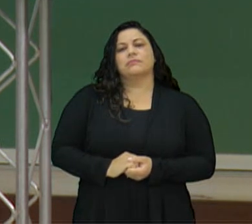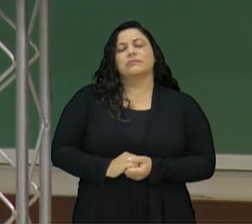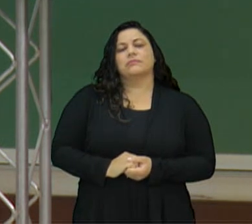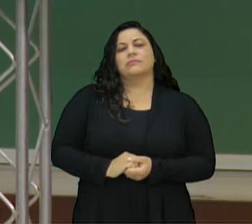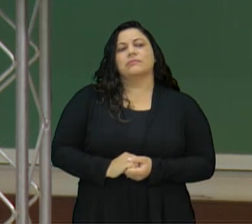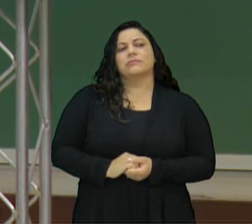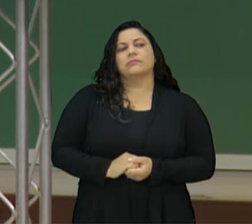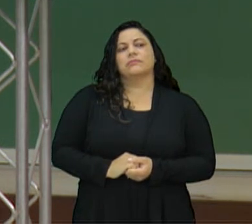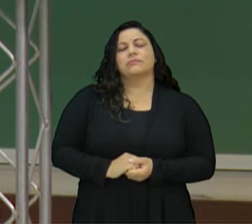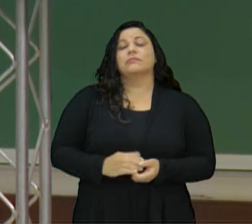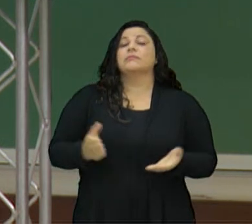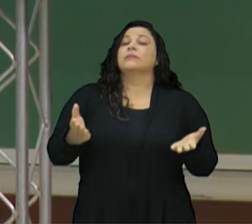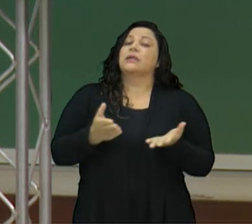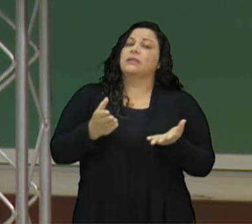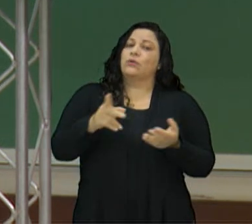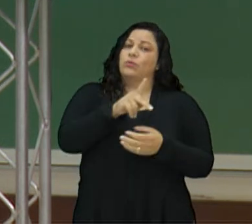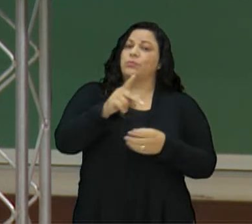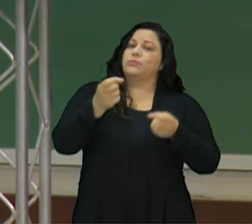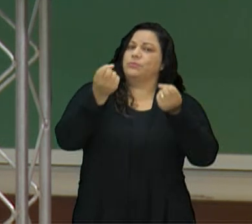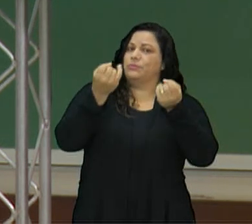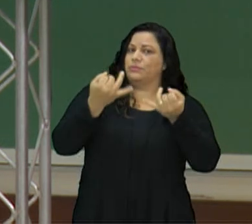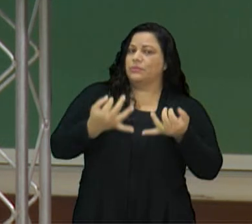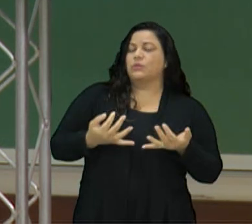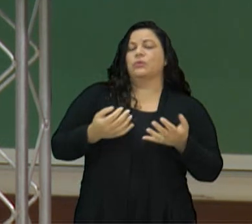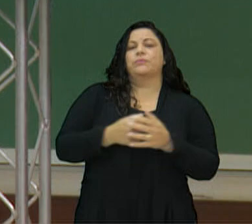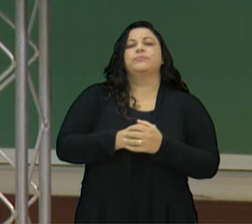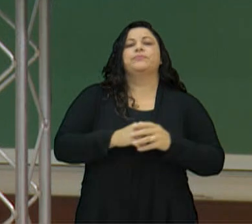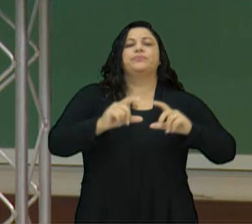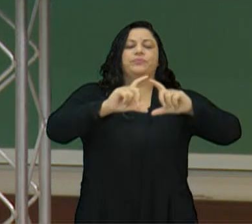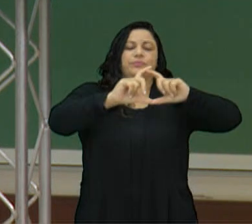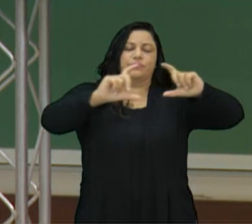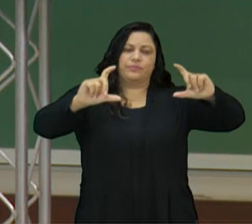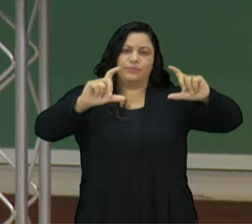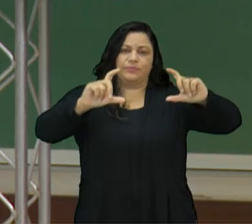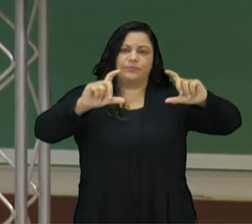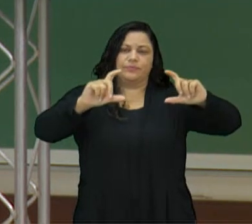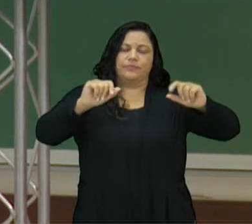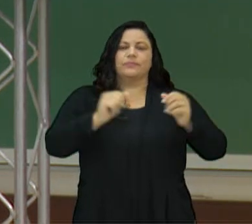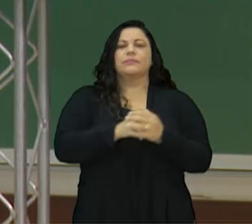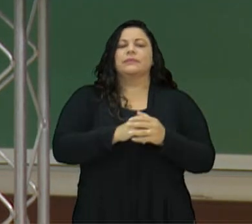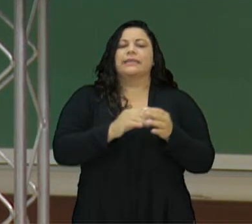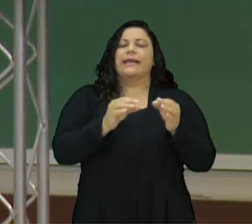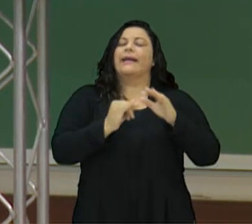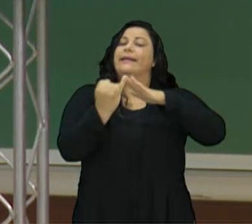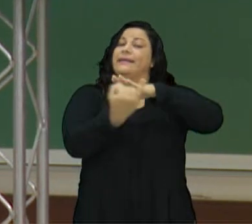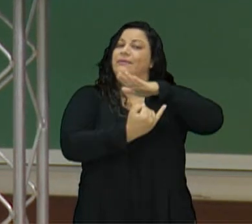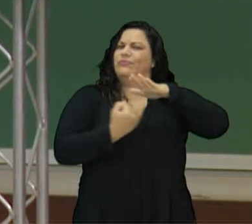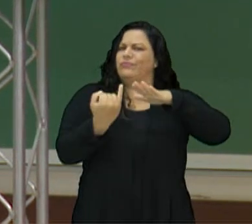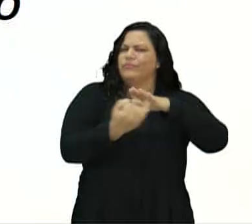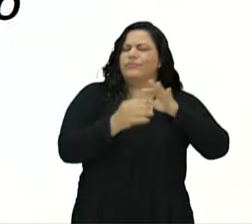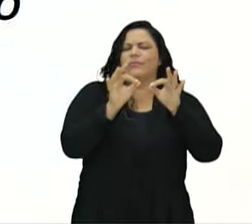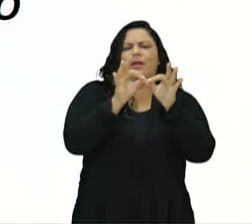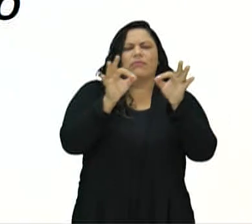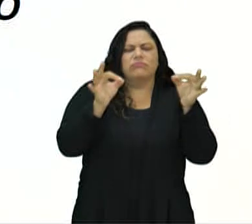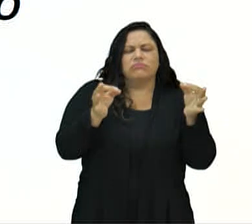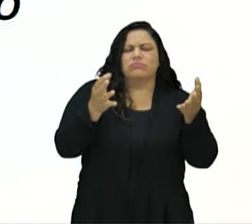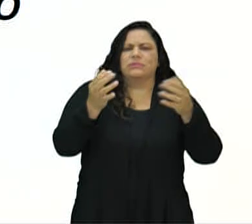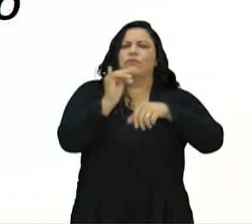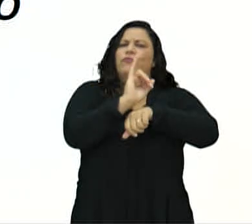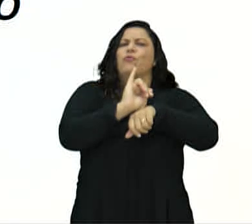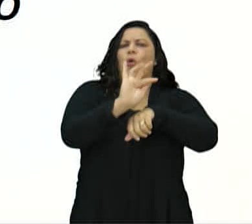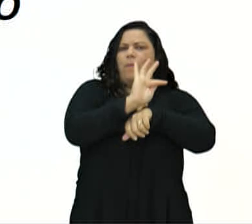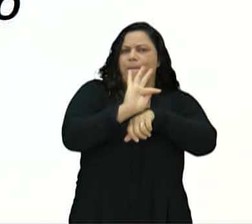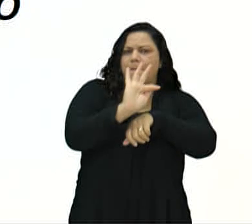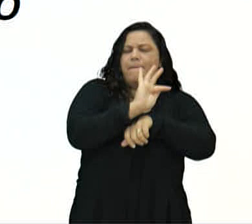como eu já expliquei anteriormente, objetivo, com linguagem simples, formal, com carácter